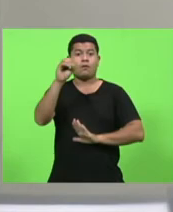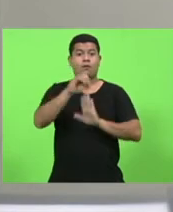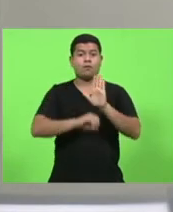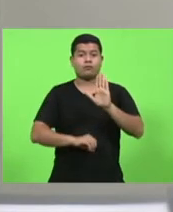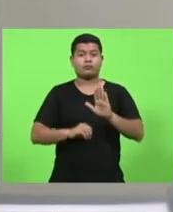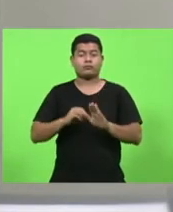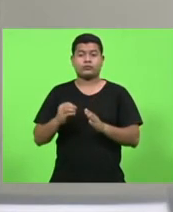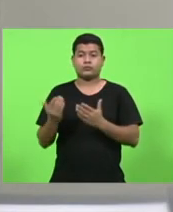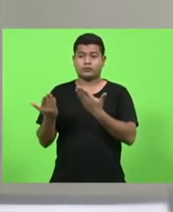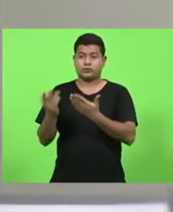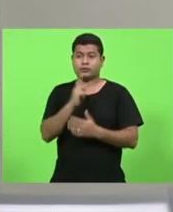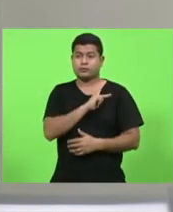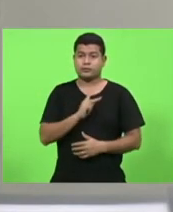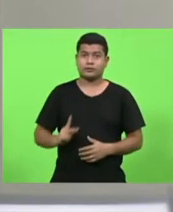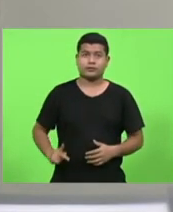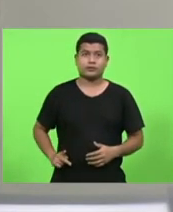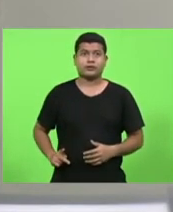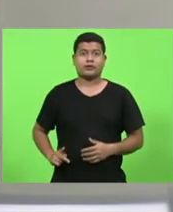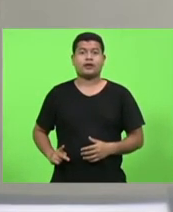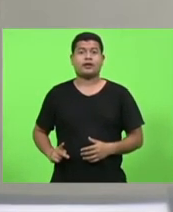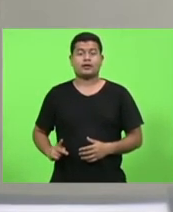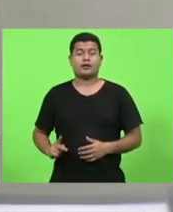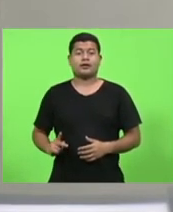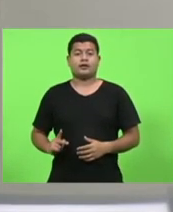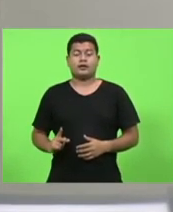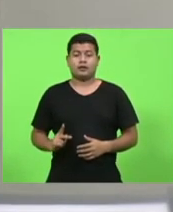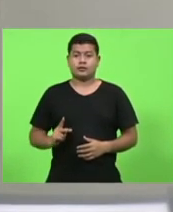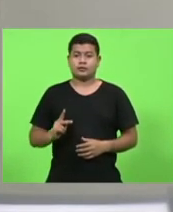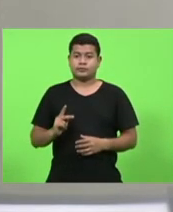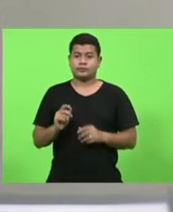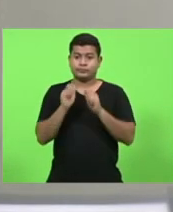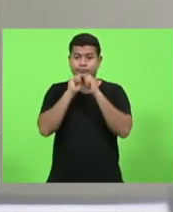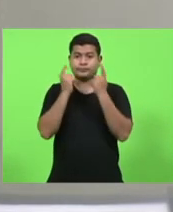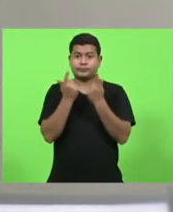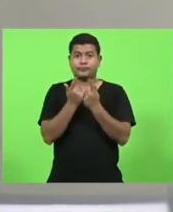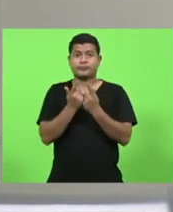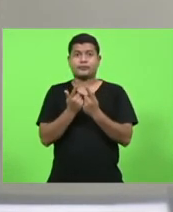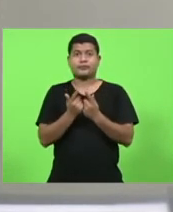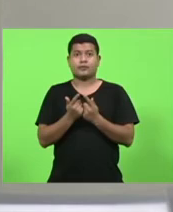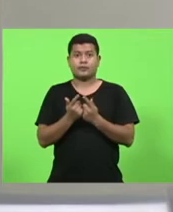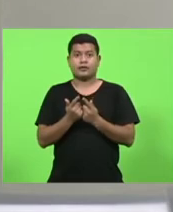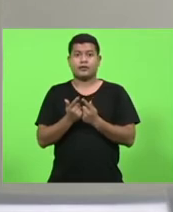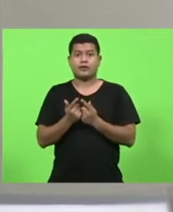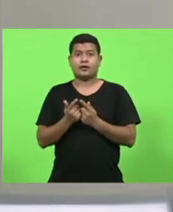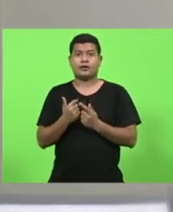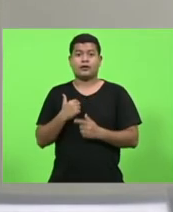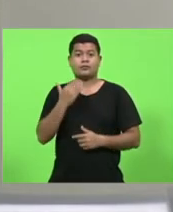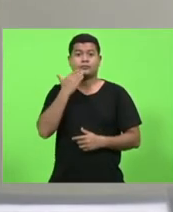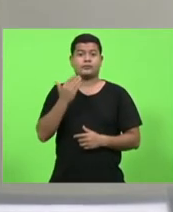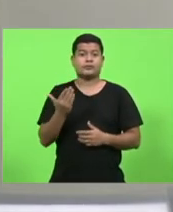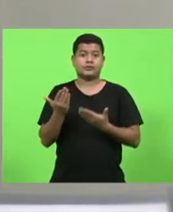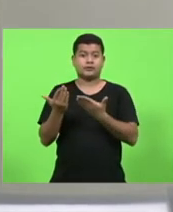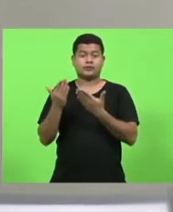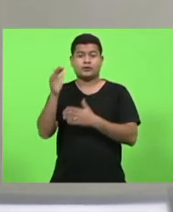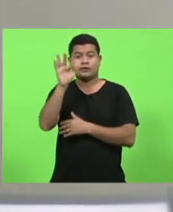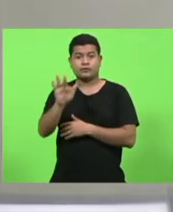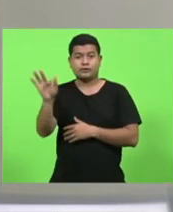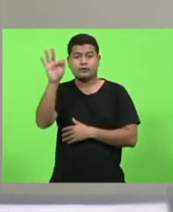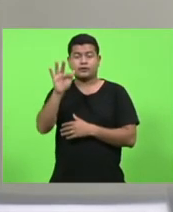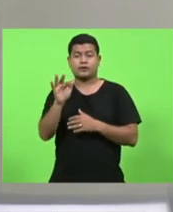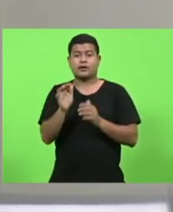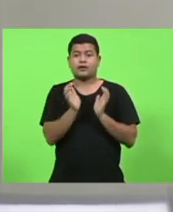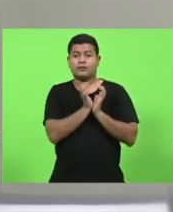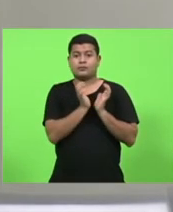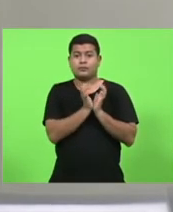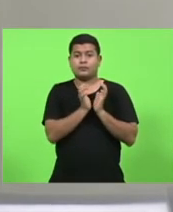presidência dessa casa, que foi recebido uma solicitação da Federação dos APAES de Santa Catarina,